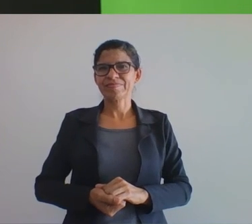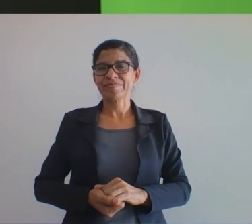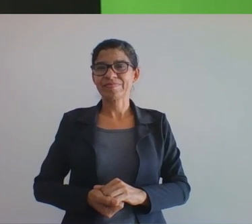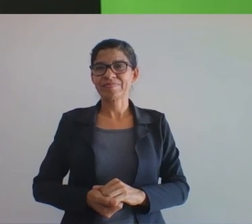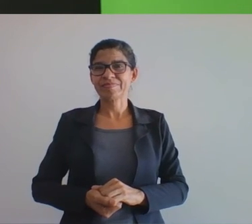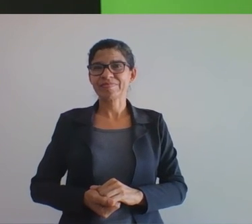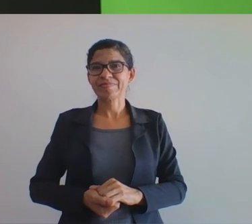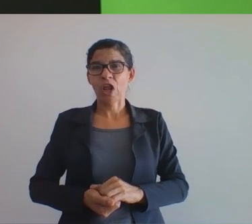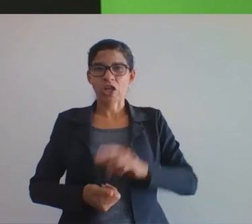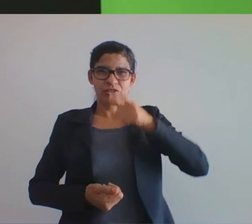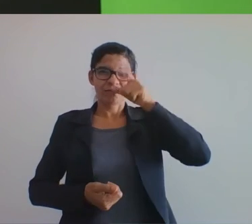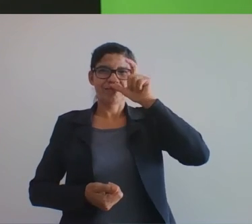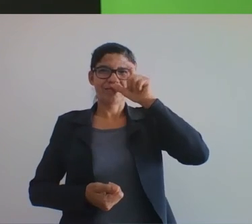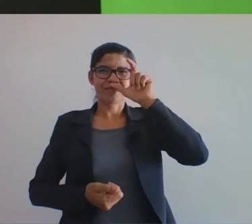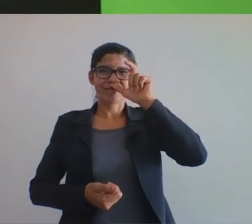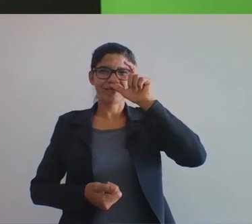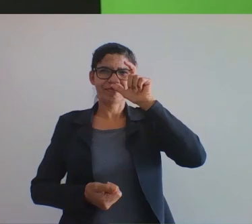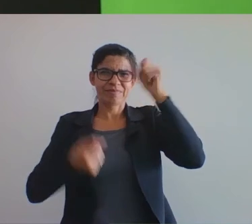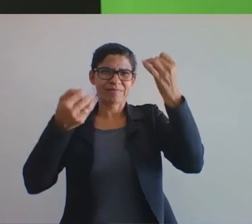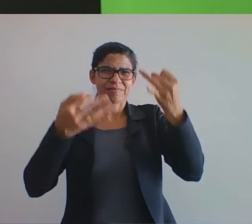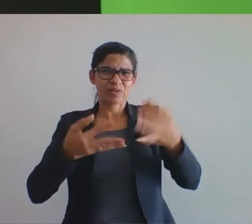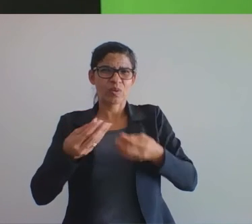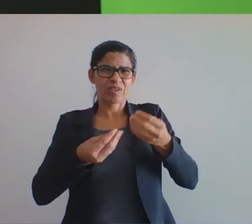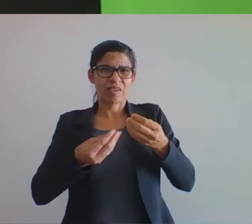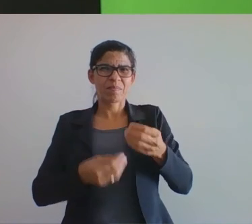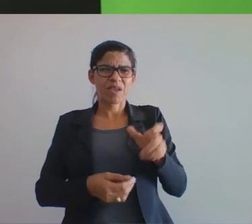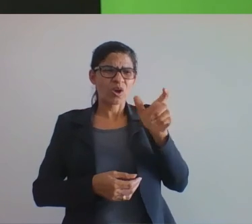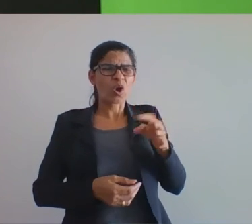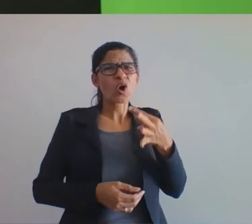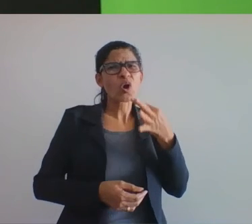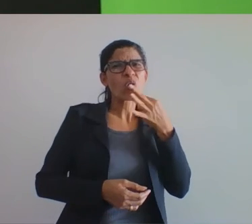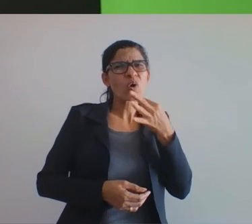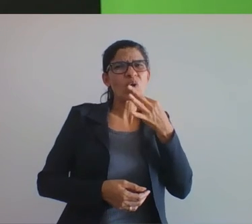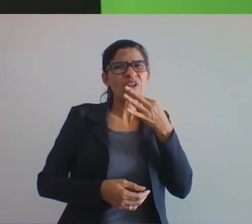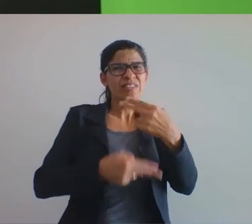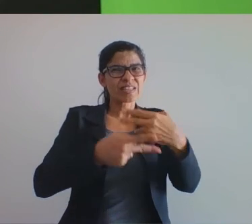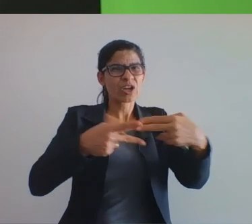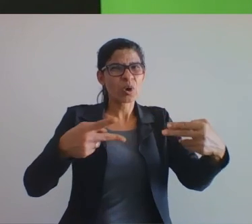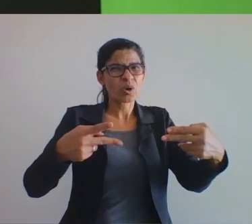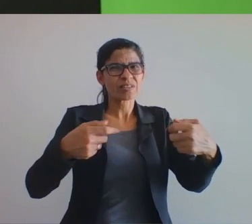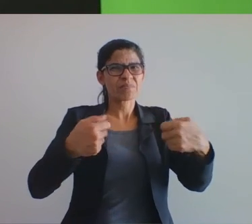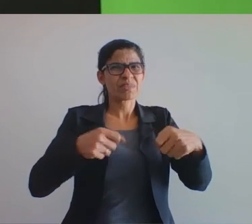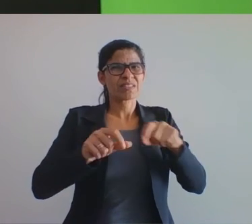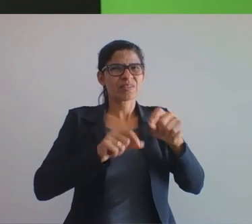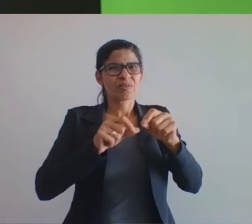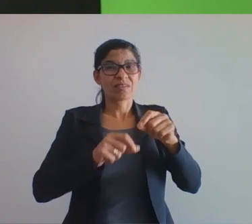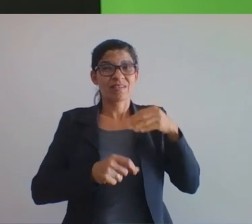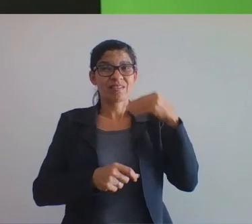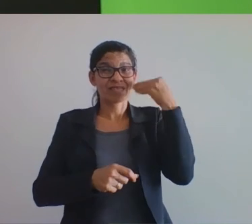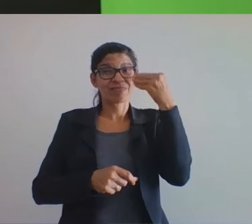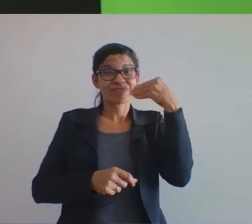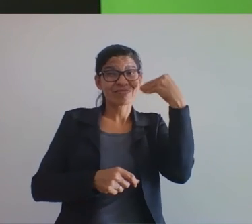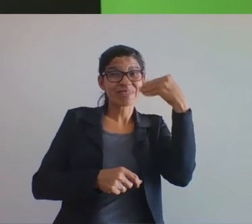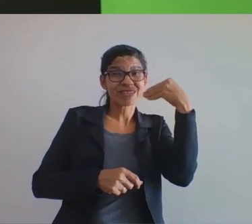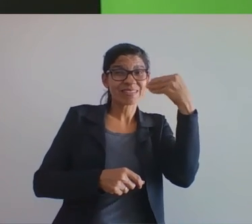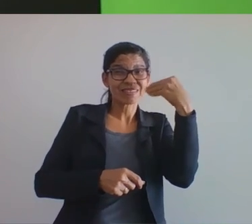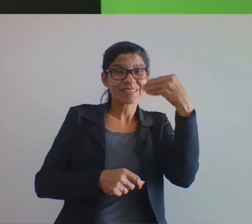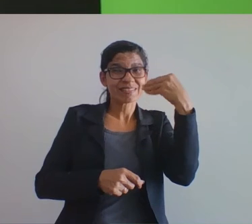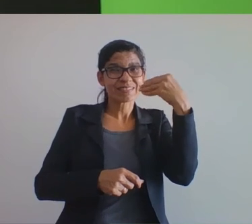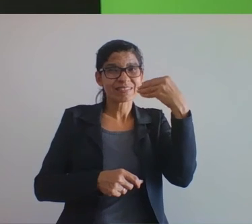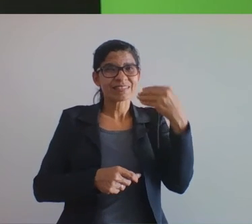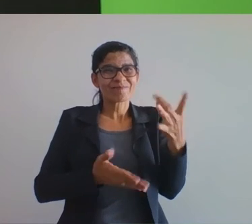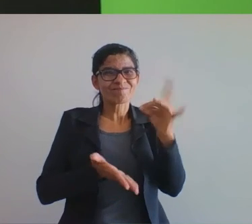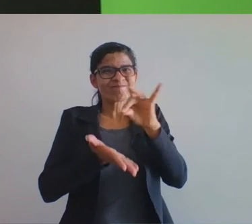dizer que, para conhecer algo, é preciso 5 sentidos. A experiência é que vai dar legitimidade